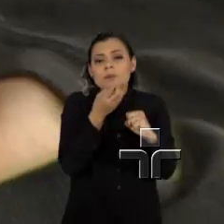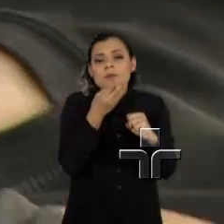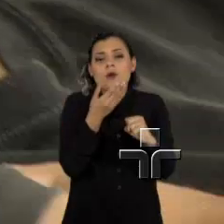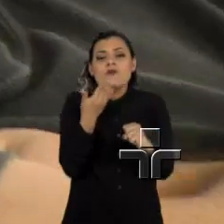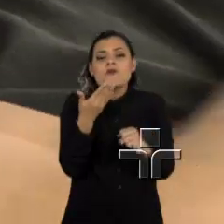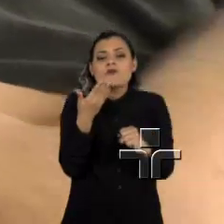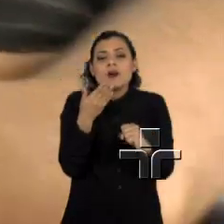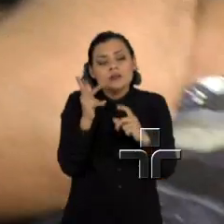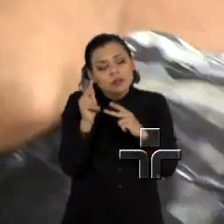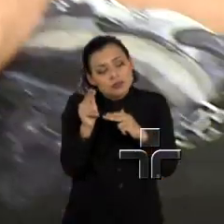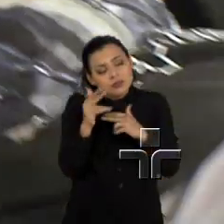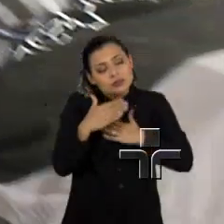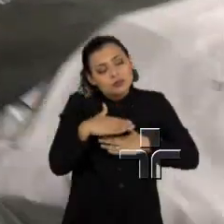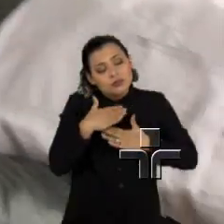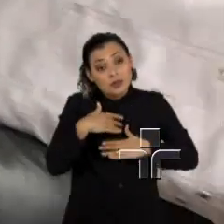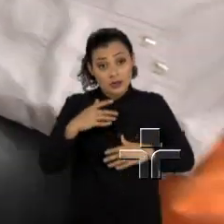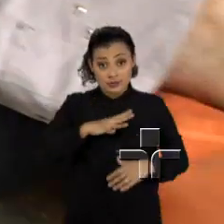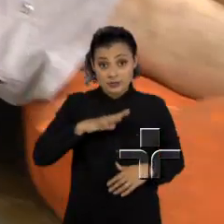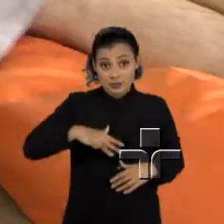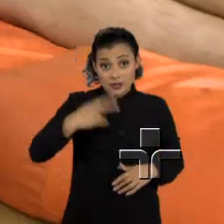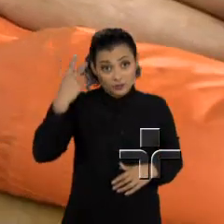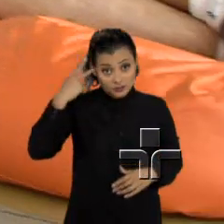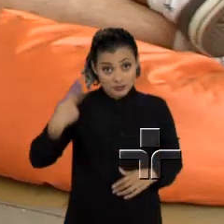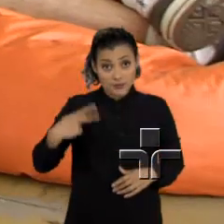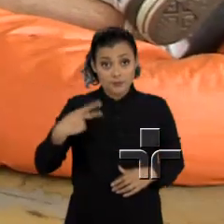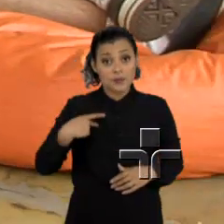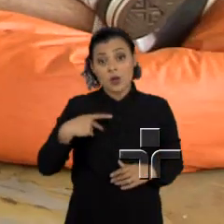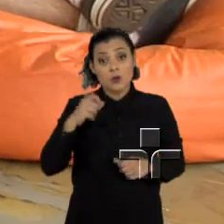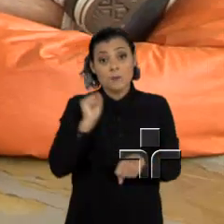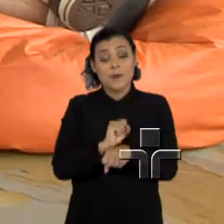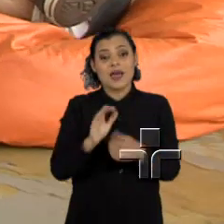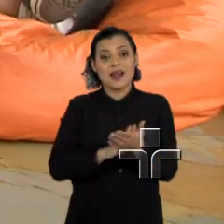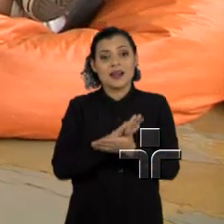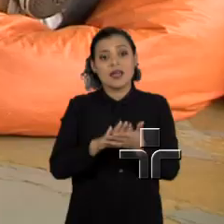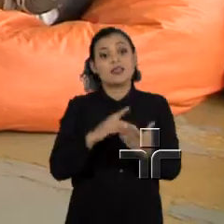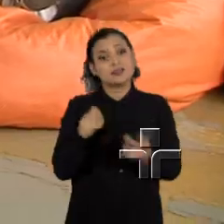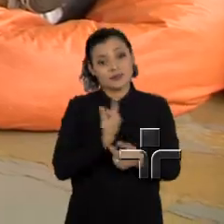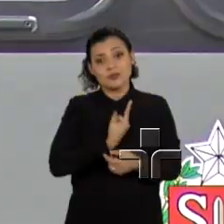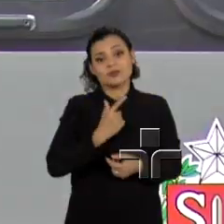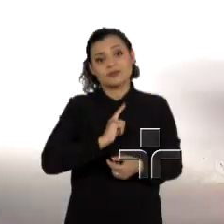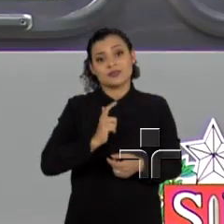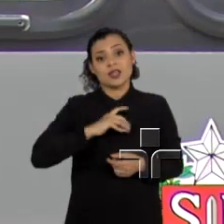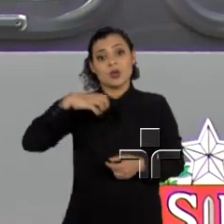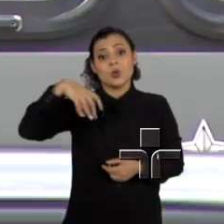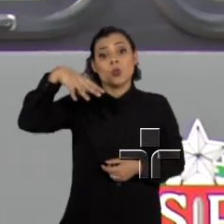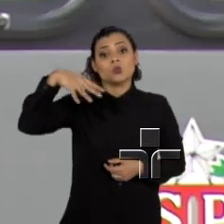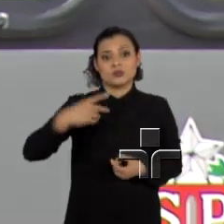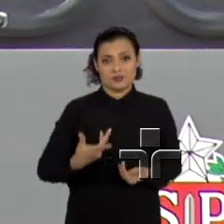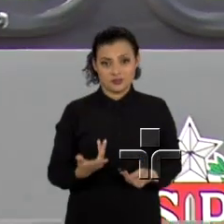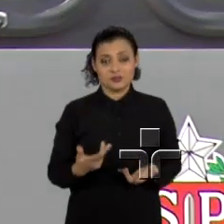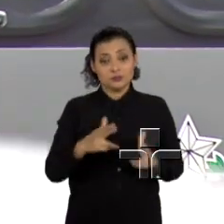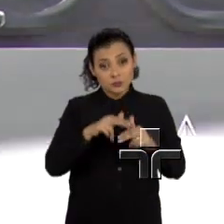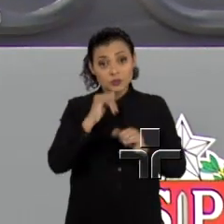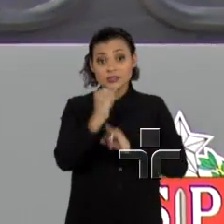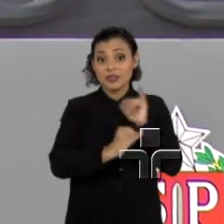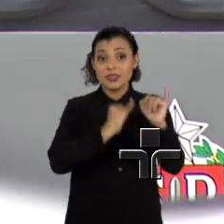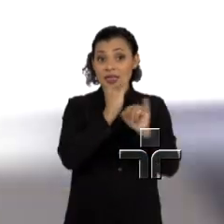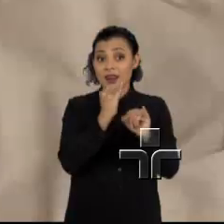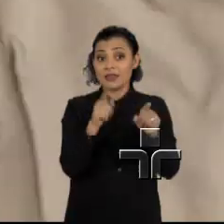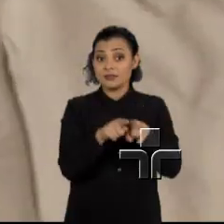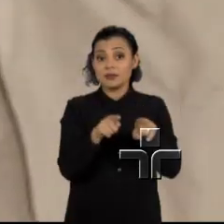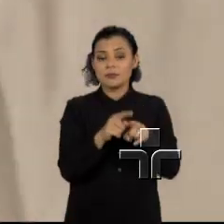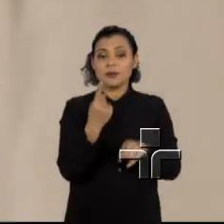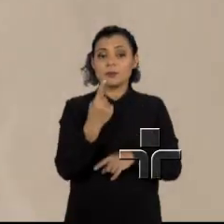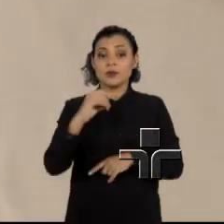melatonina. Uma cidade como São Paulo, que nunca para, nós temos mais luz. Um outro fator importante foi a internet. Desde a década